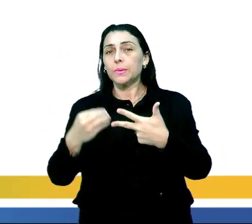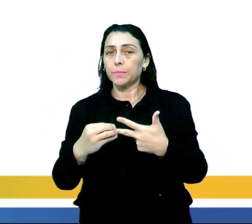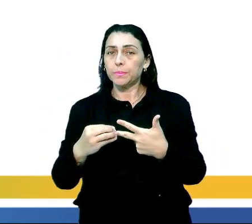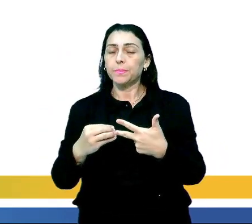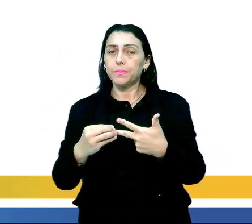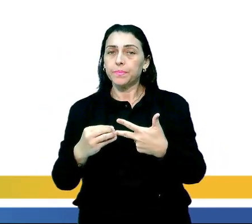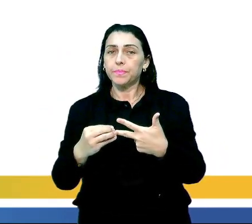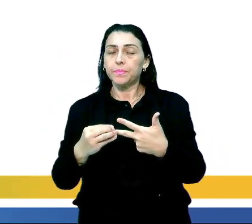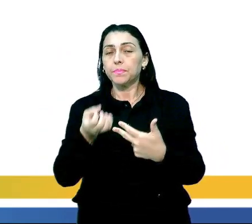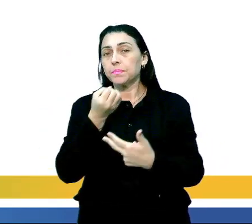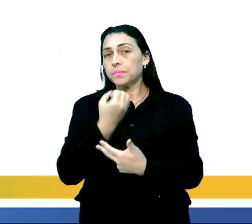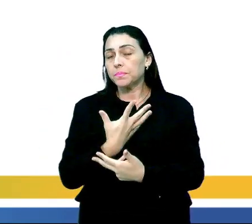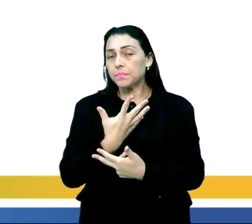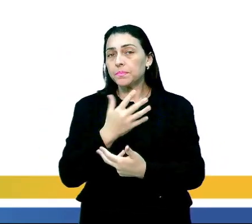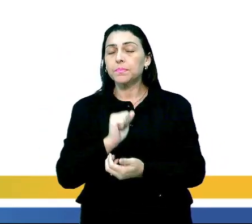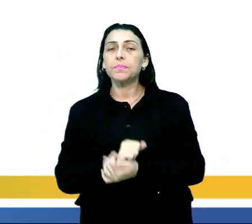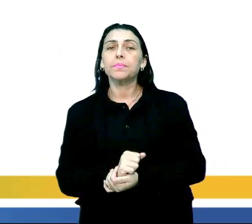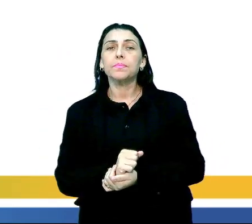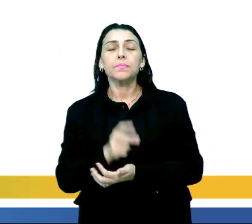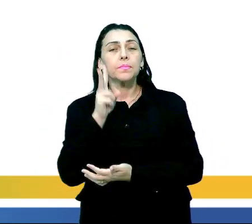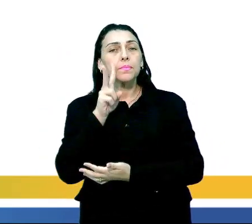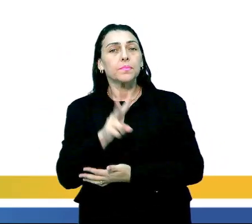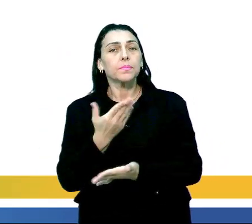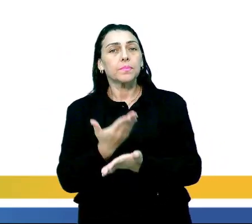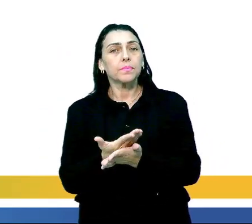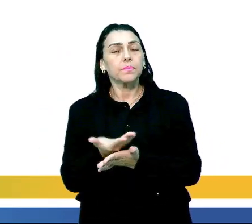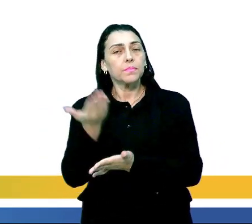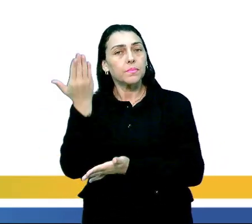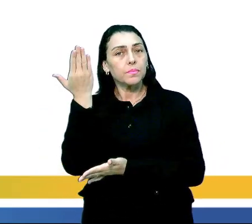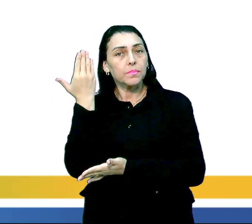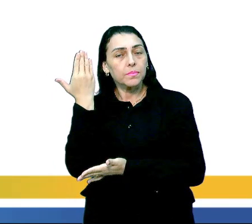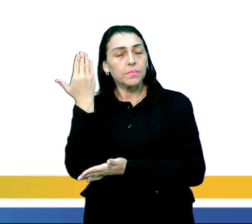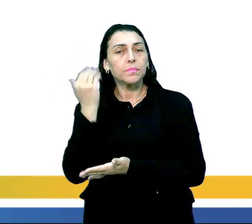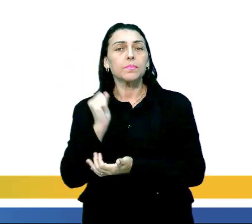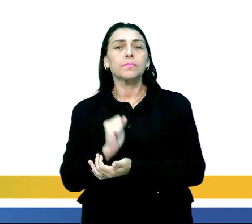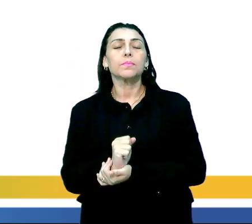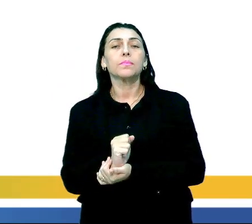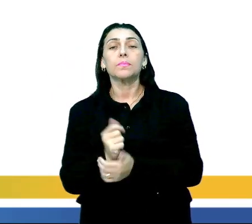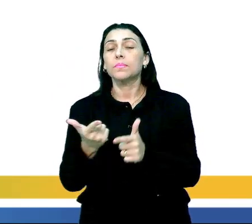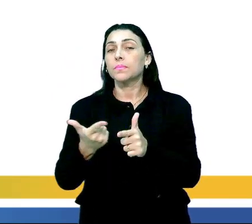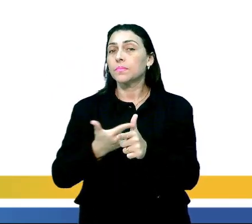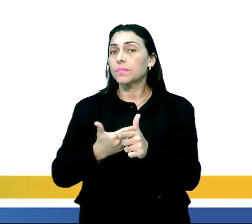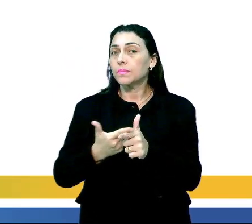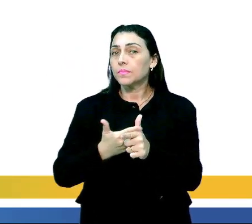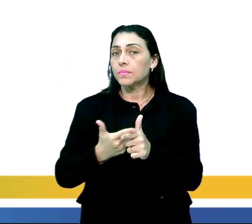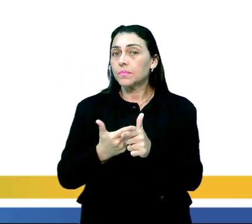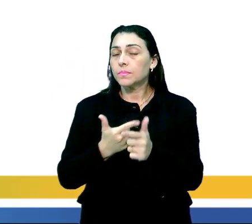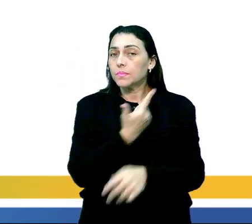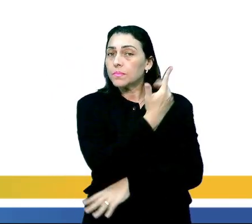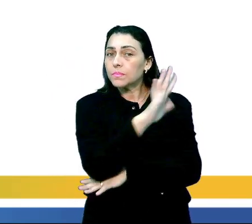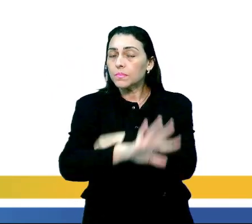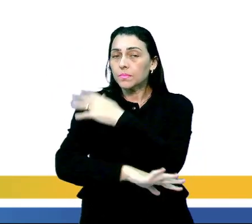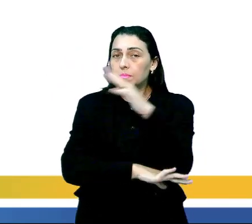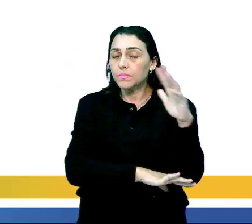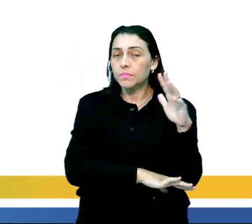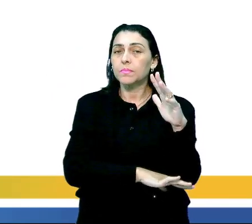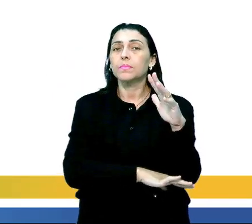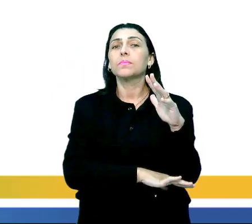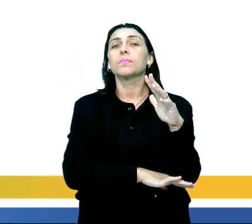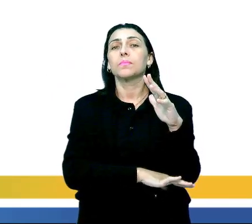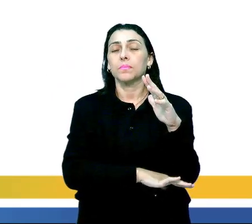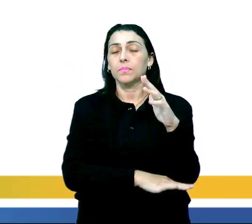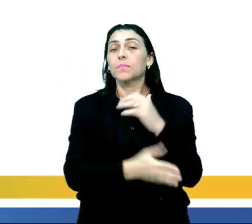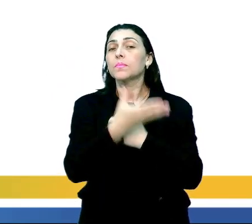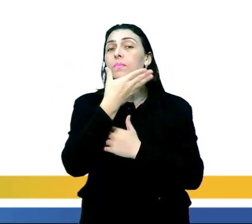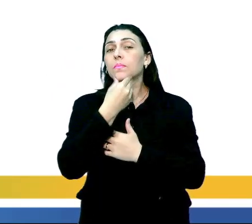Enem. Bem, a gente viu na aula passada que muitos desses problemas ambientais causados pelo